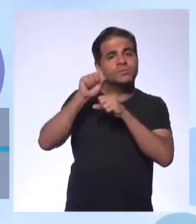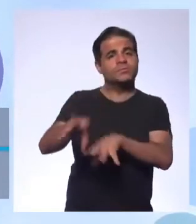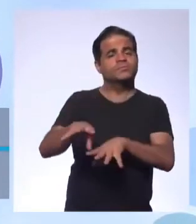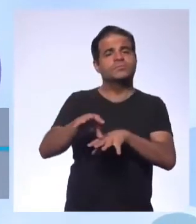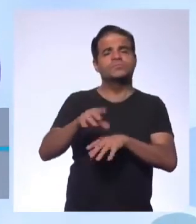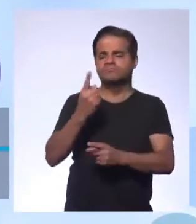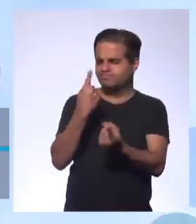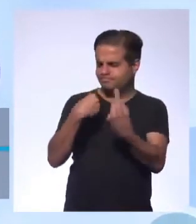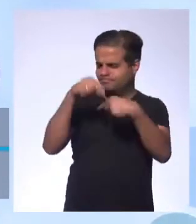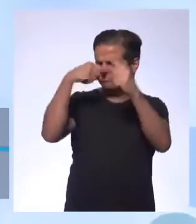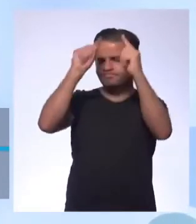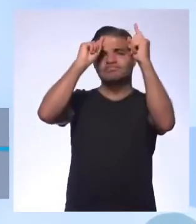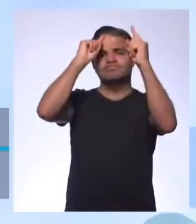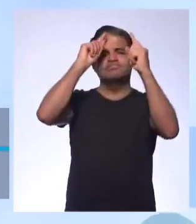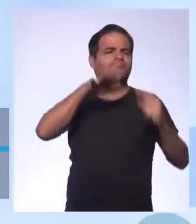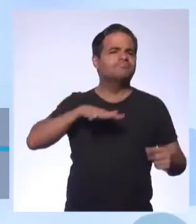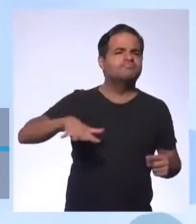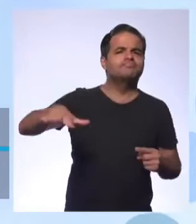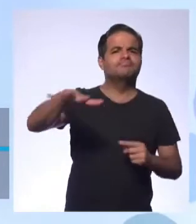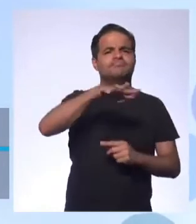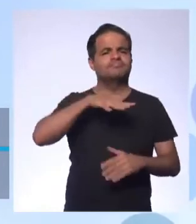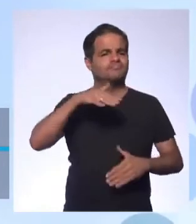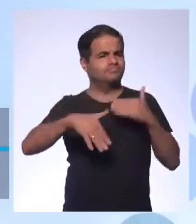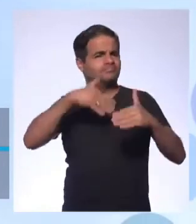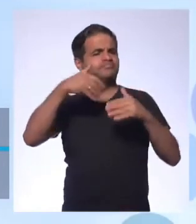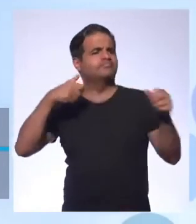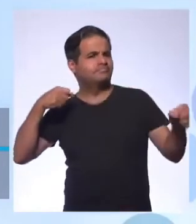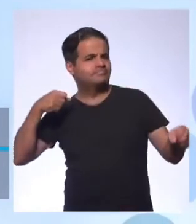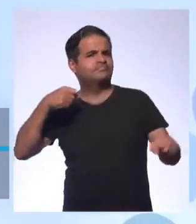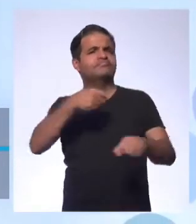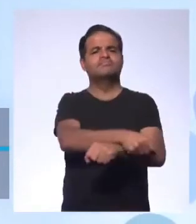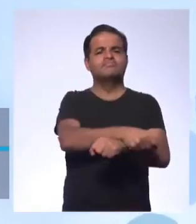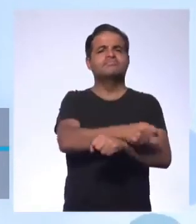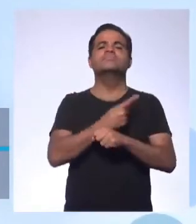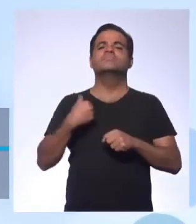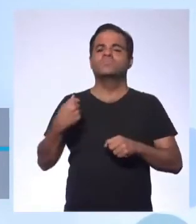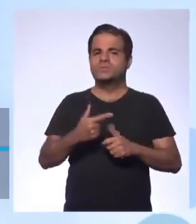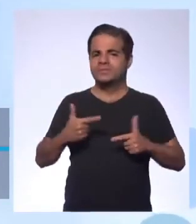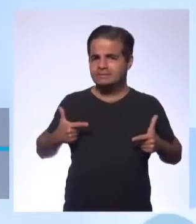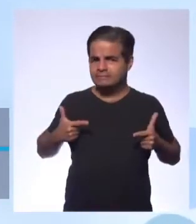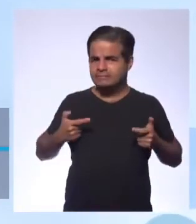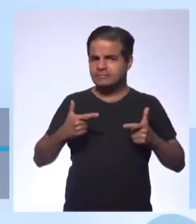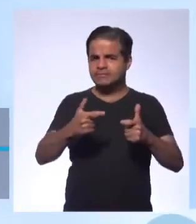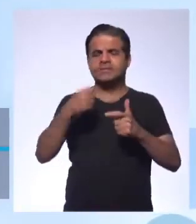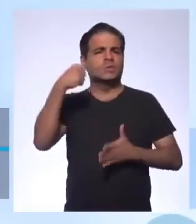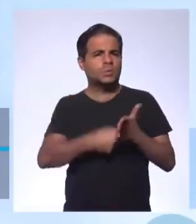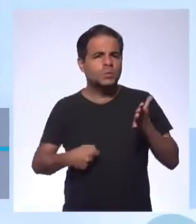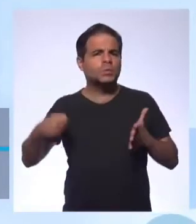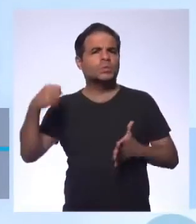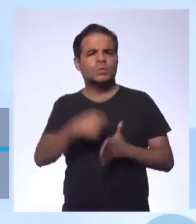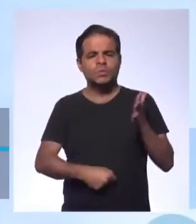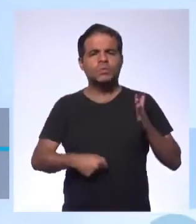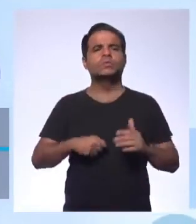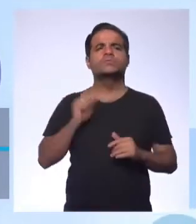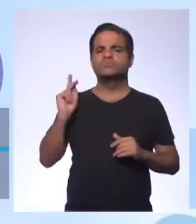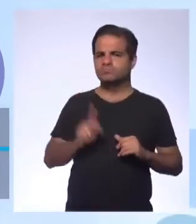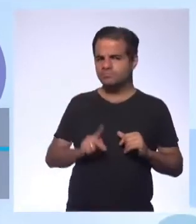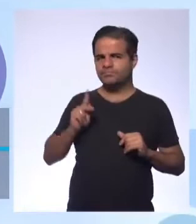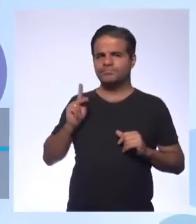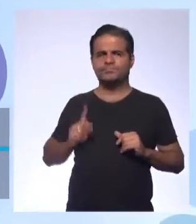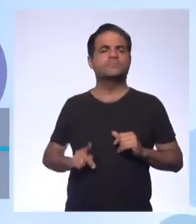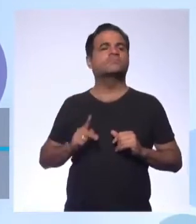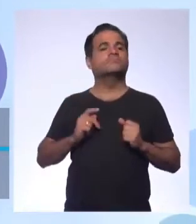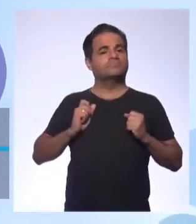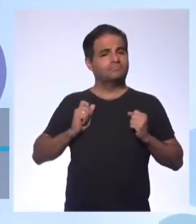bem evoluído sobre esse processo de escravidão. A nossa guerra, a nossa luta como professores